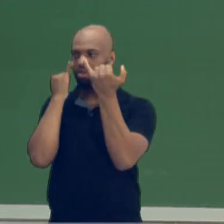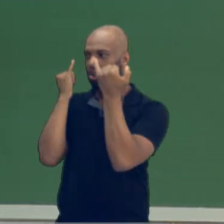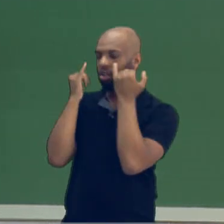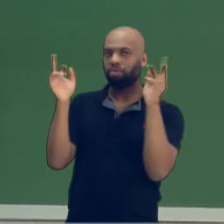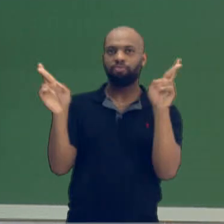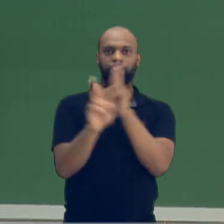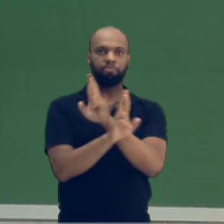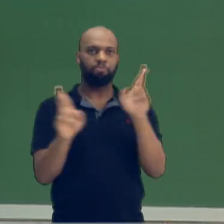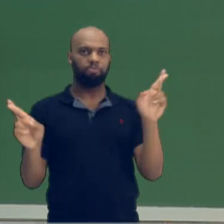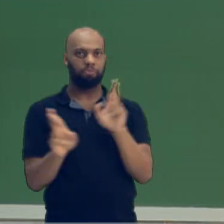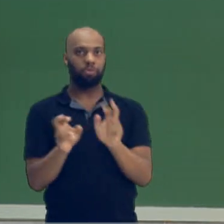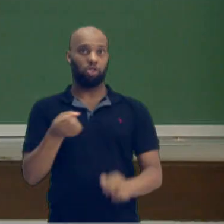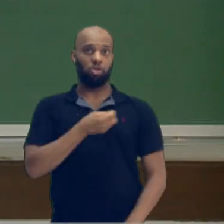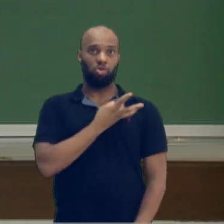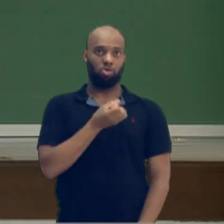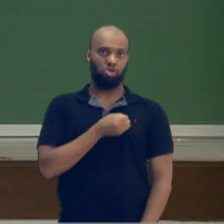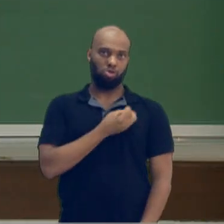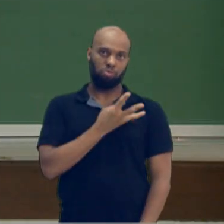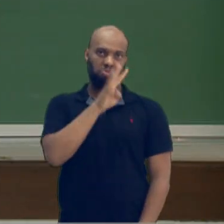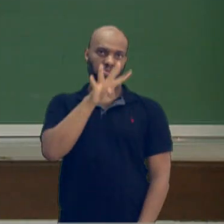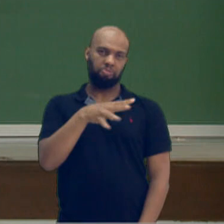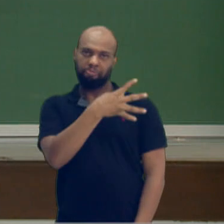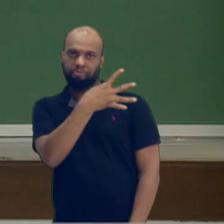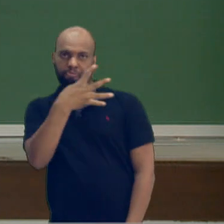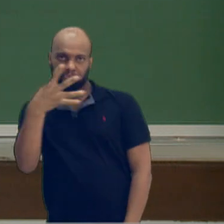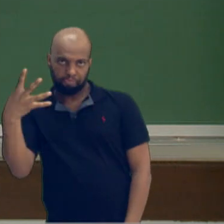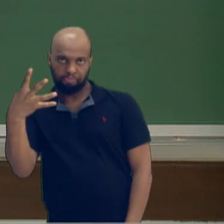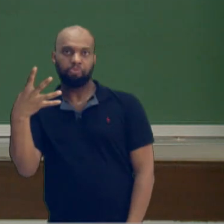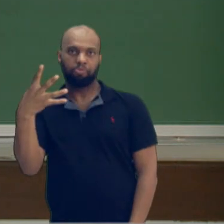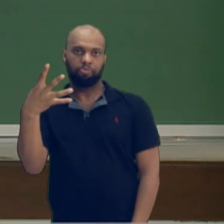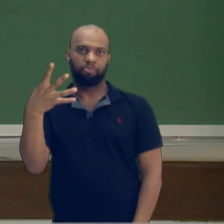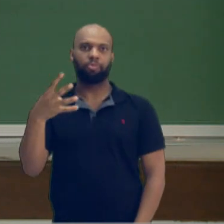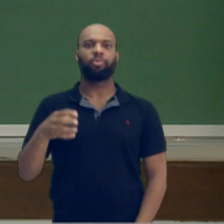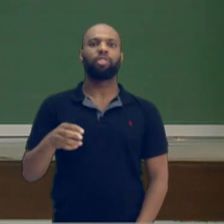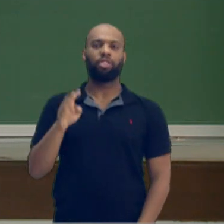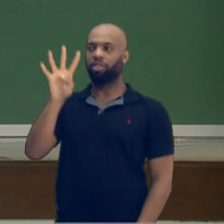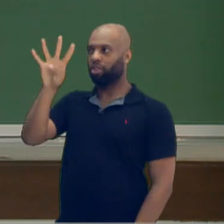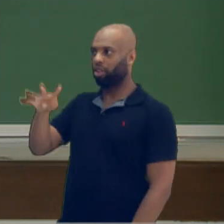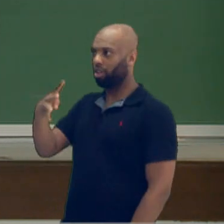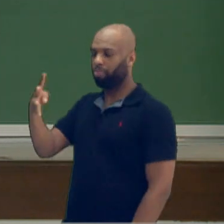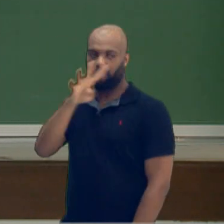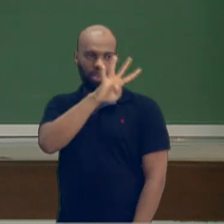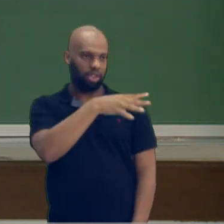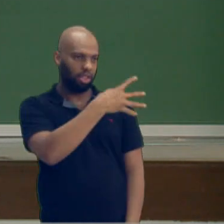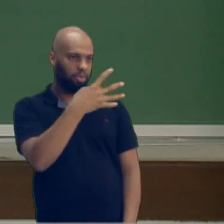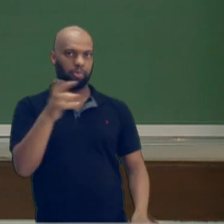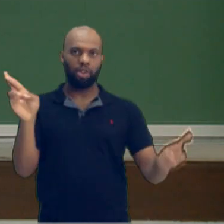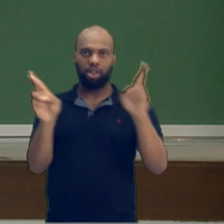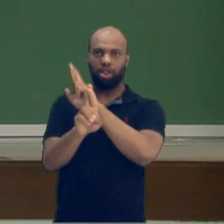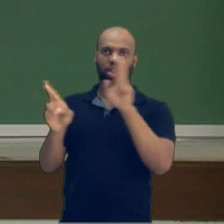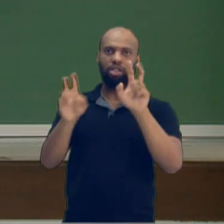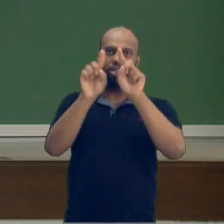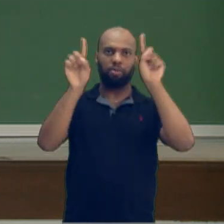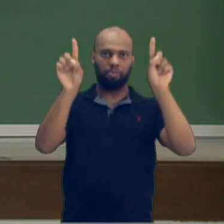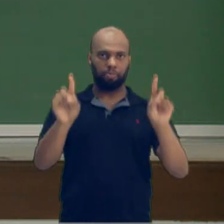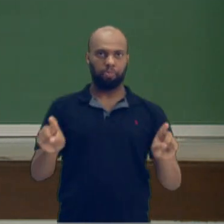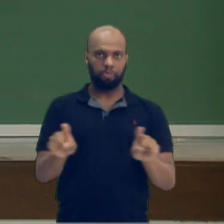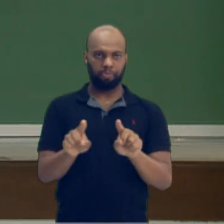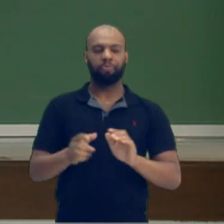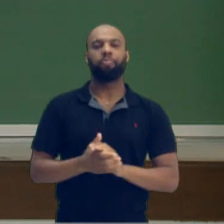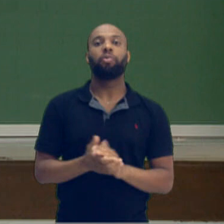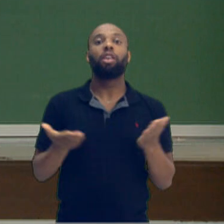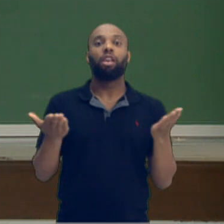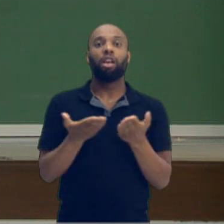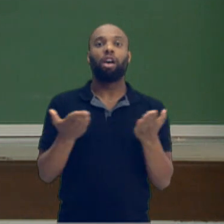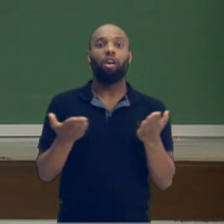perfeito? Então, matrizes são as tabelas que relacionam os dados numéricos que a gente tem em determinada situação. Vamos